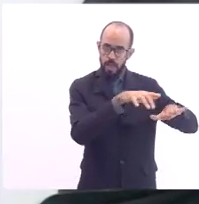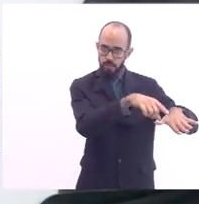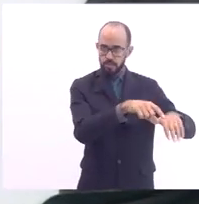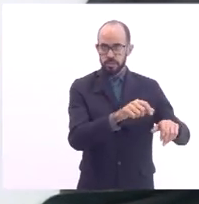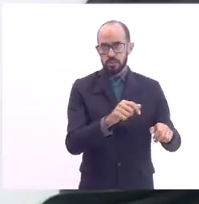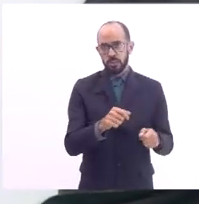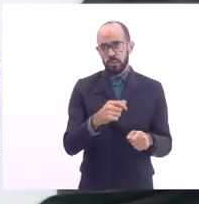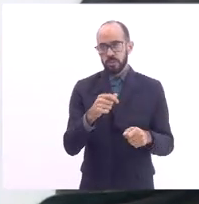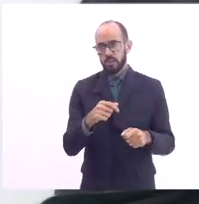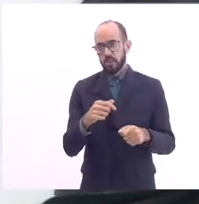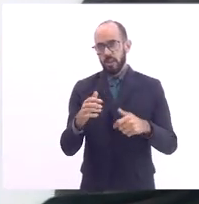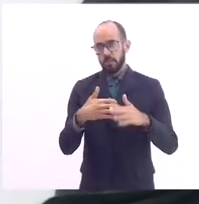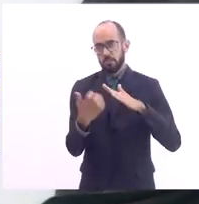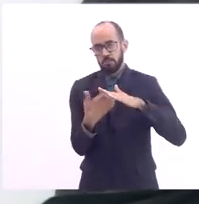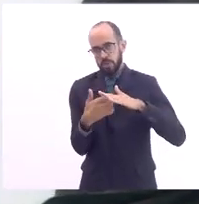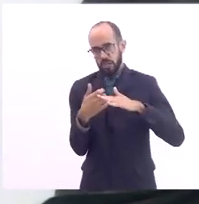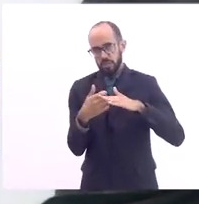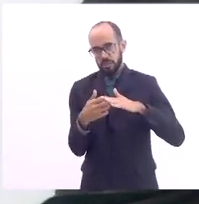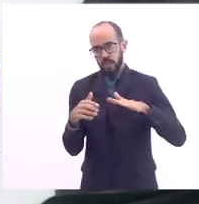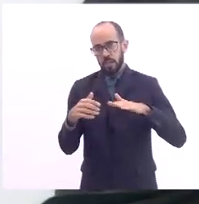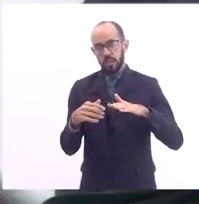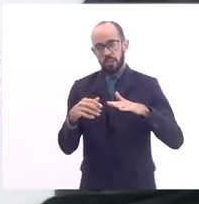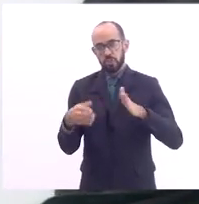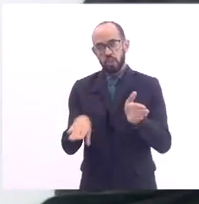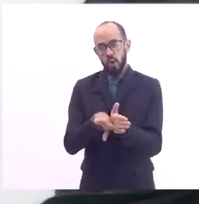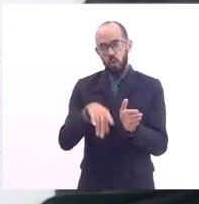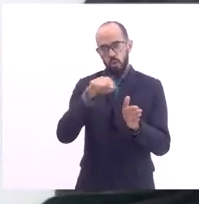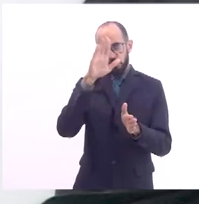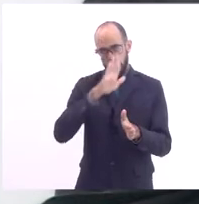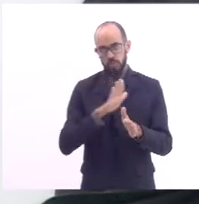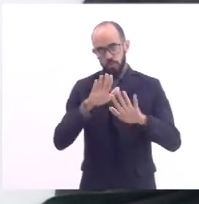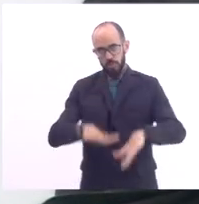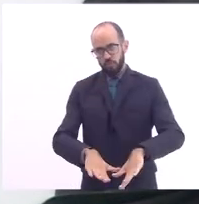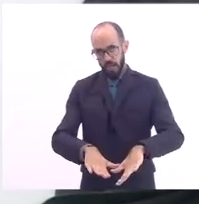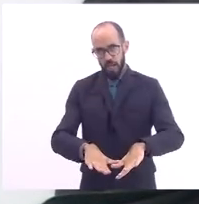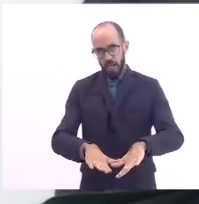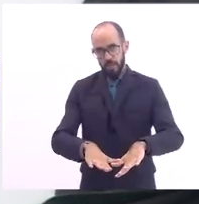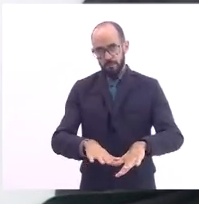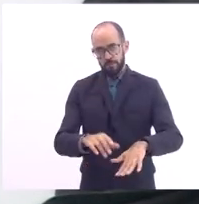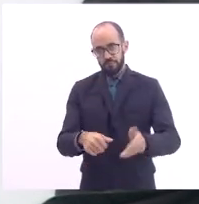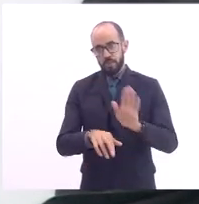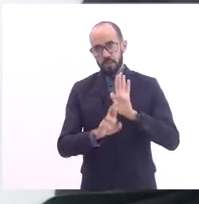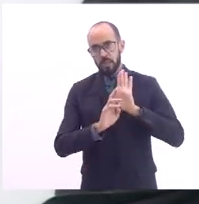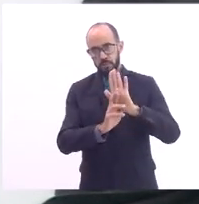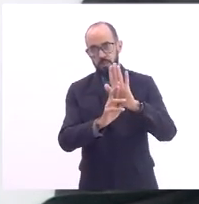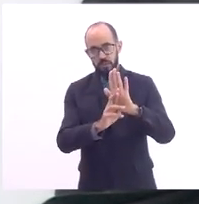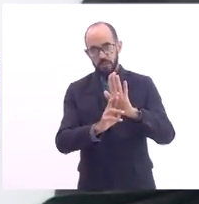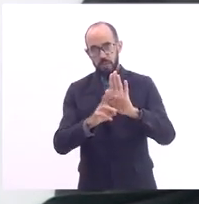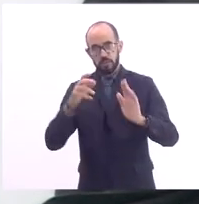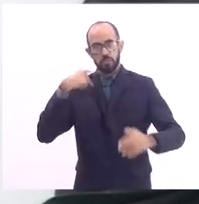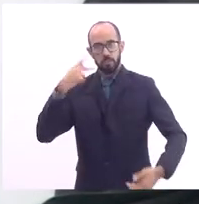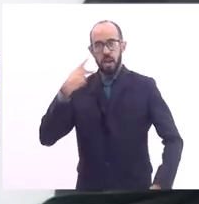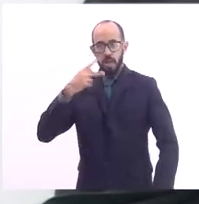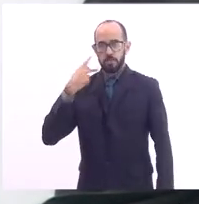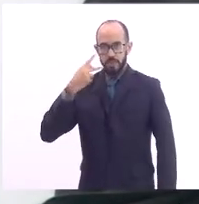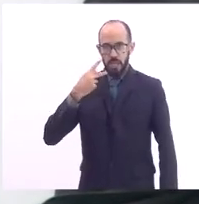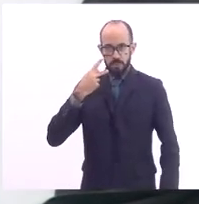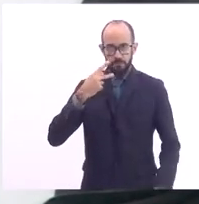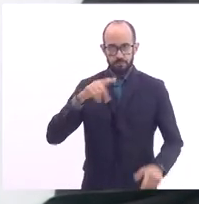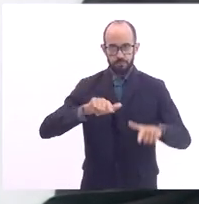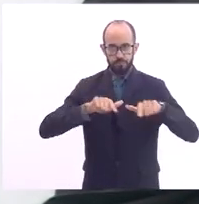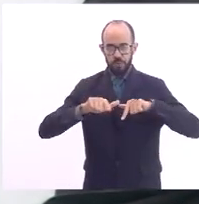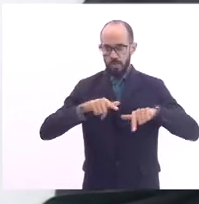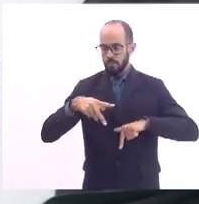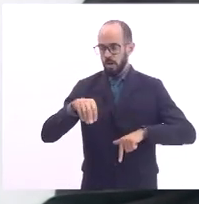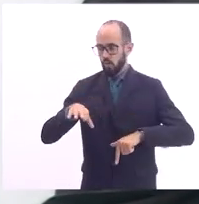com essa seriedade que a empresa tem, que veio para o Brasil para ficar, e essa representatividade parlamentar. O trabalho do deputado Paulo